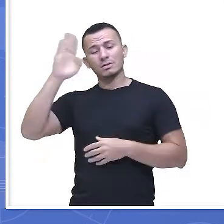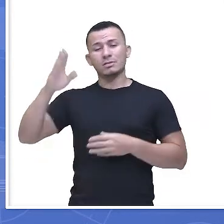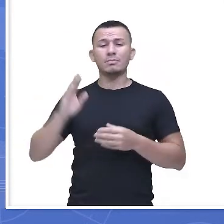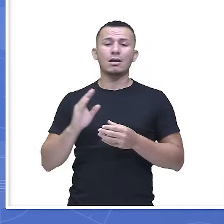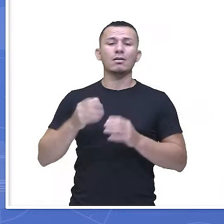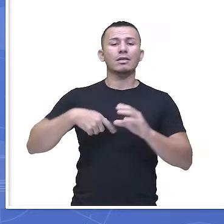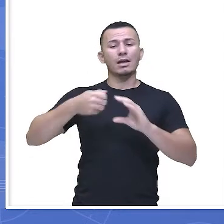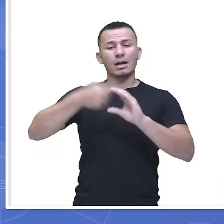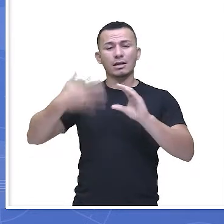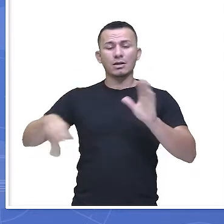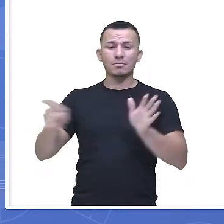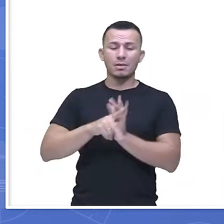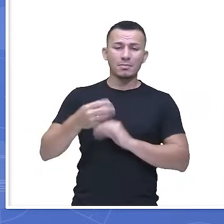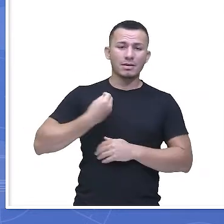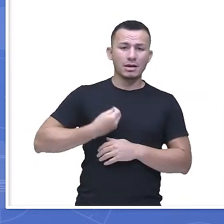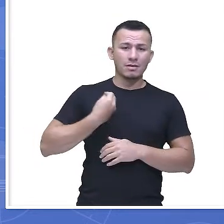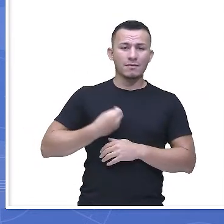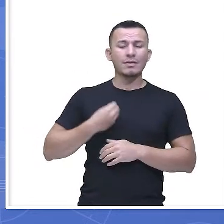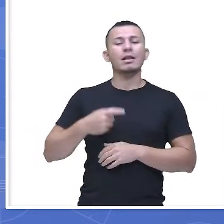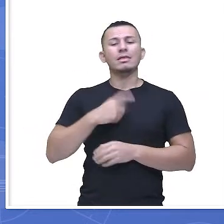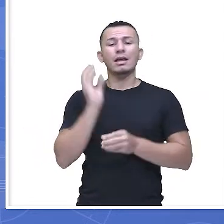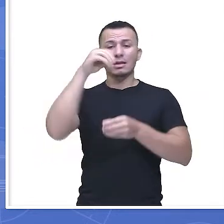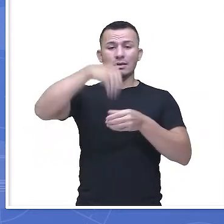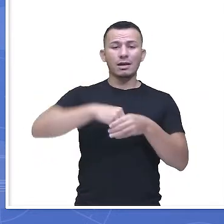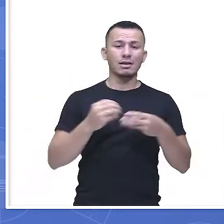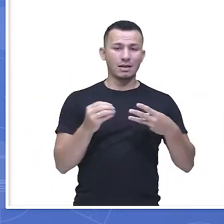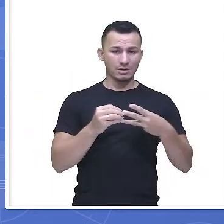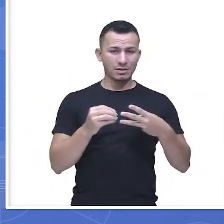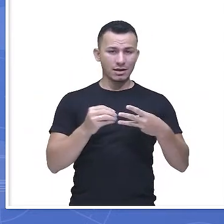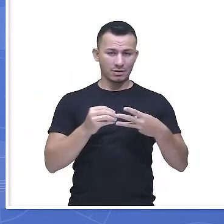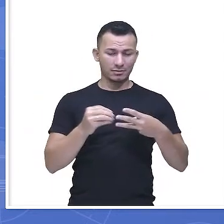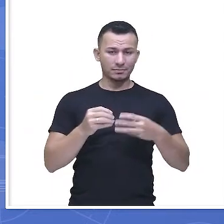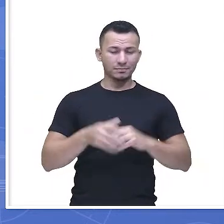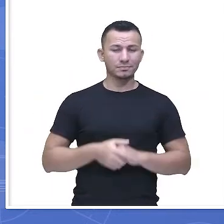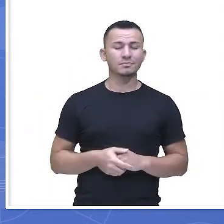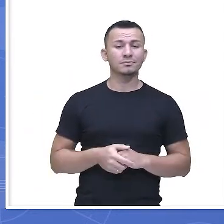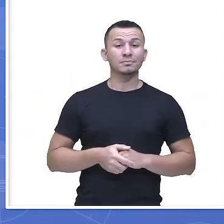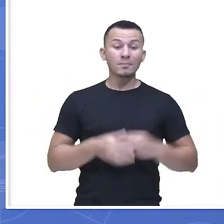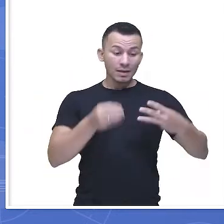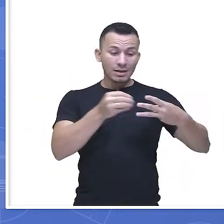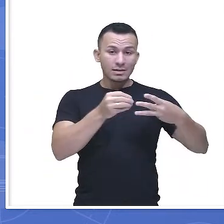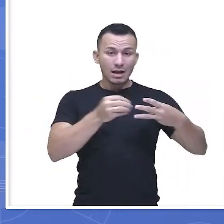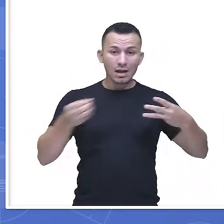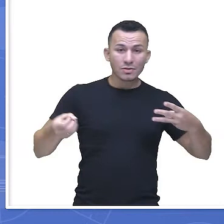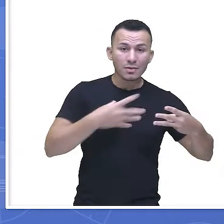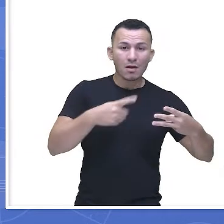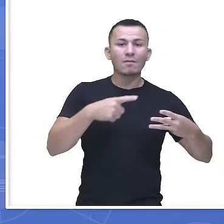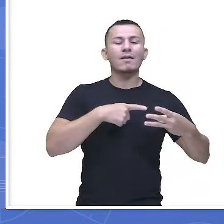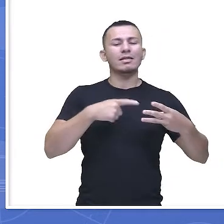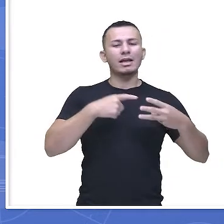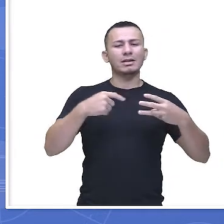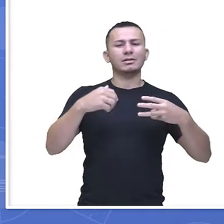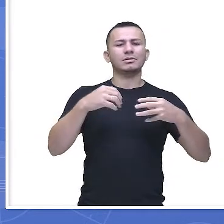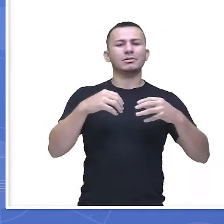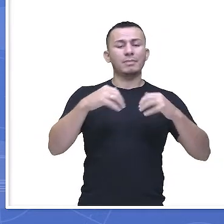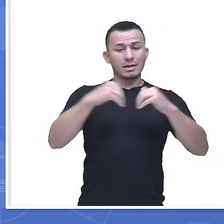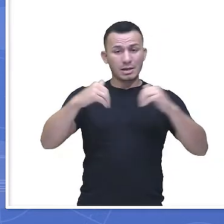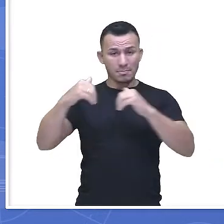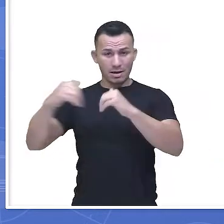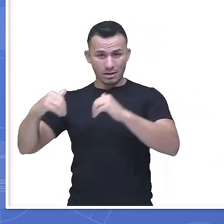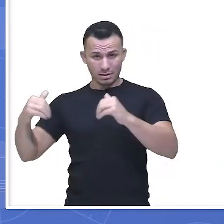vida ocorrem no interior das células. Novas células se formam pela divisão de